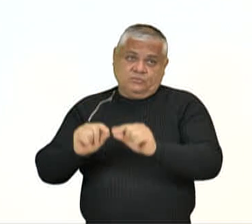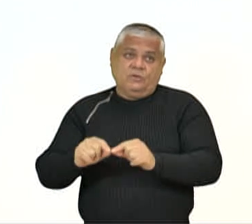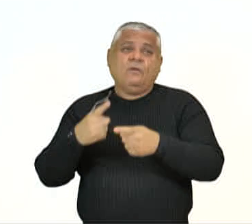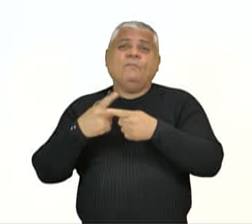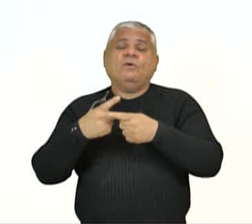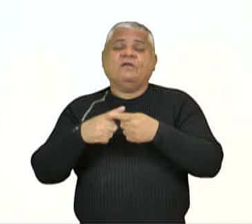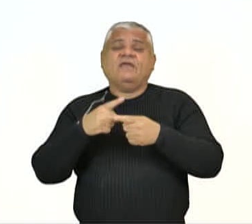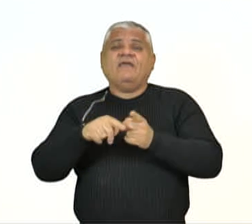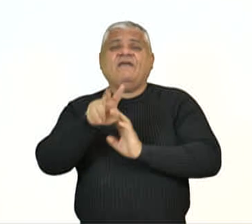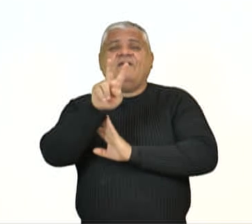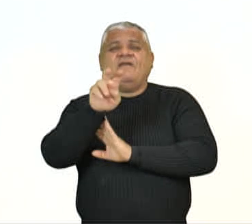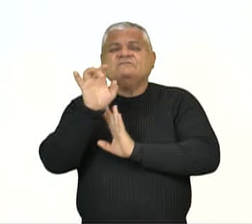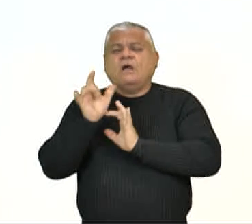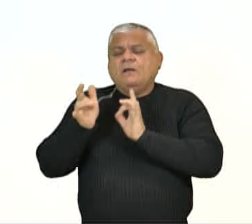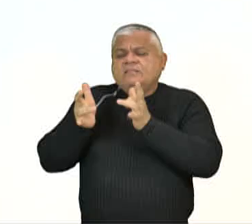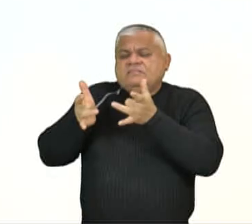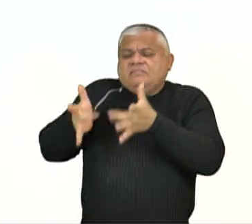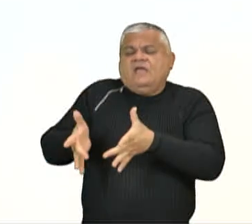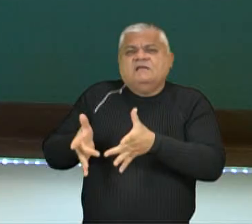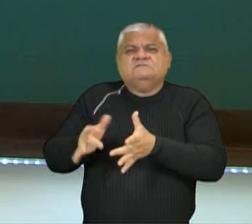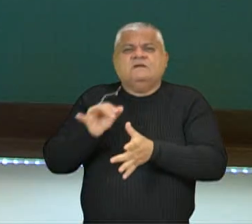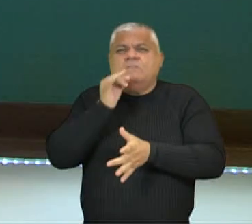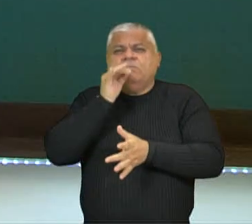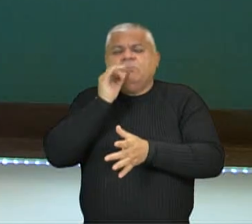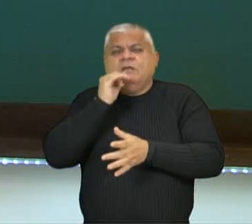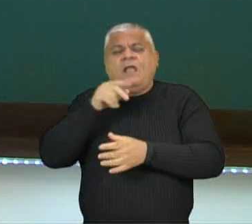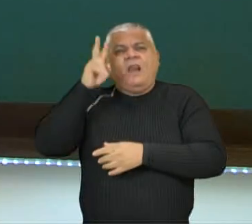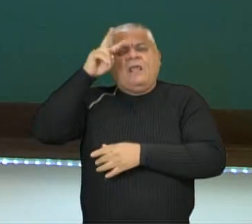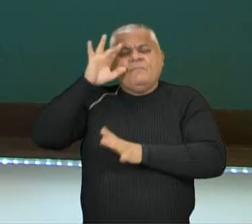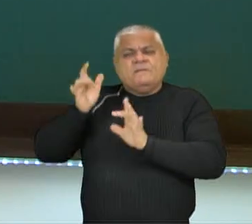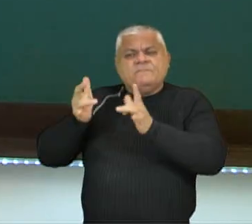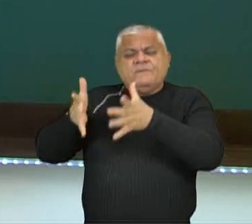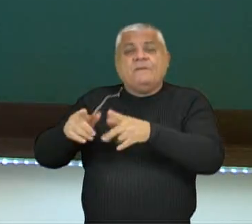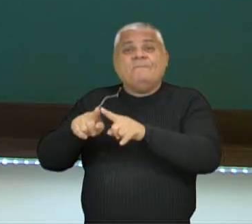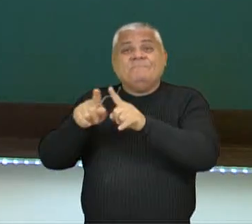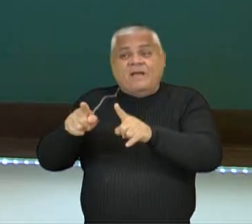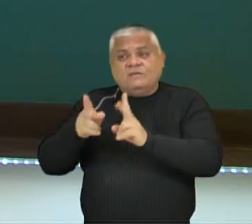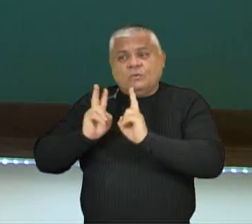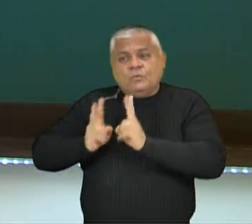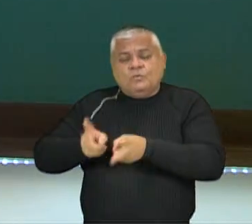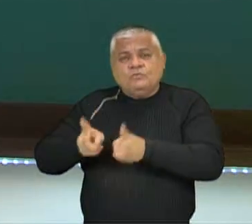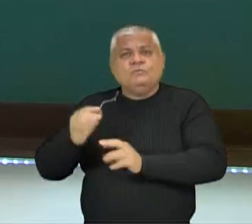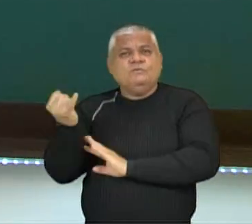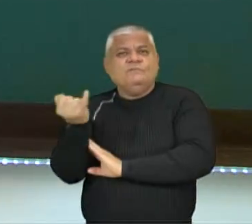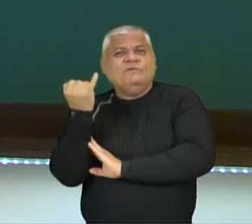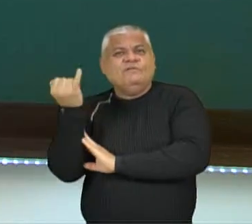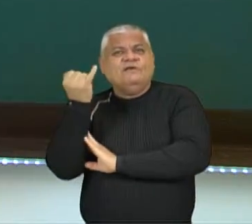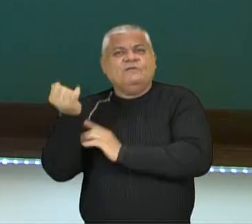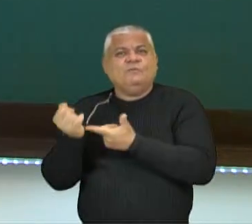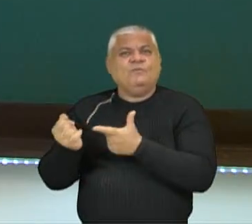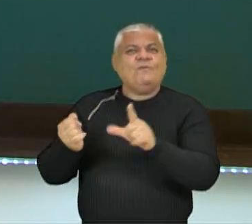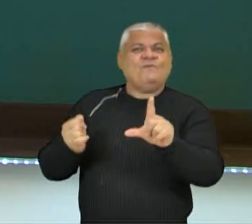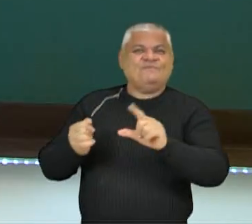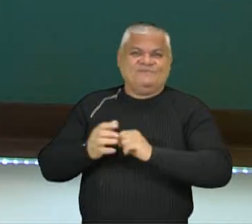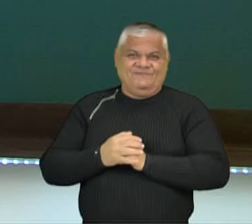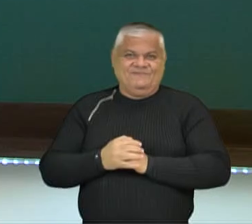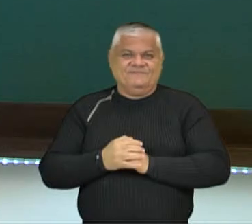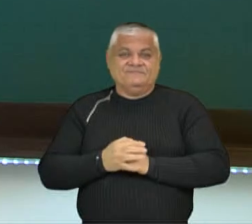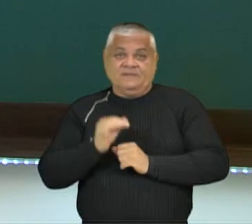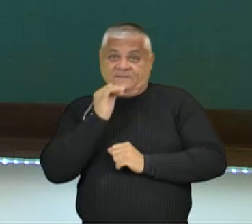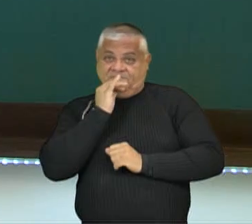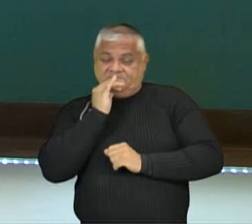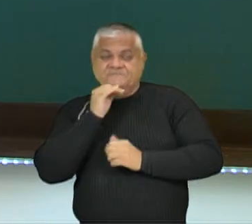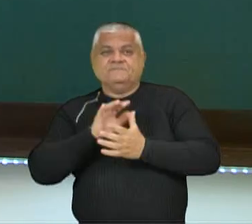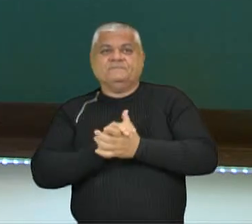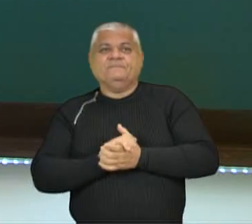sobrou o vestígio deles, mas que eles ainda exercem funções importantes em outras. Então, um exemplo que eu trago